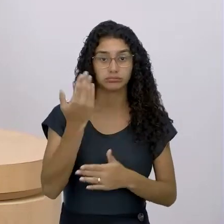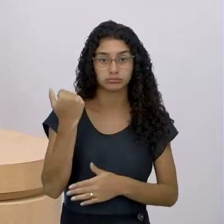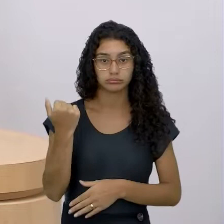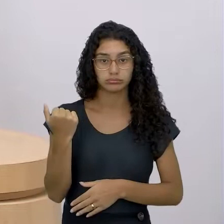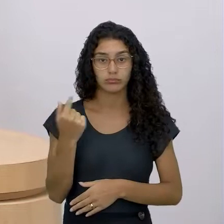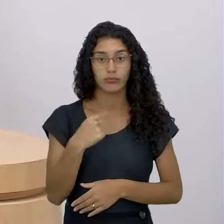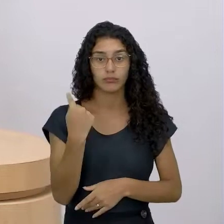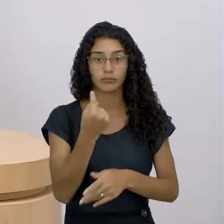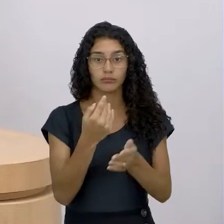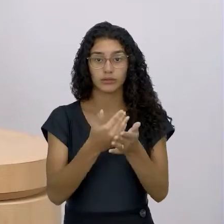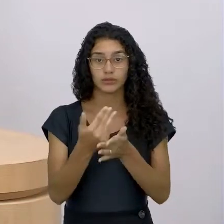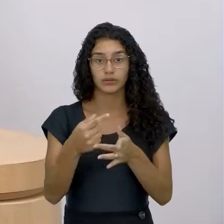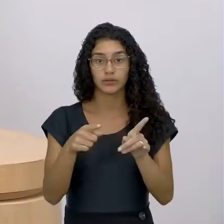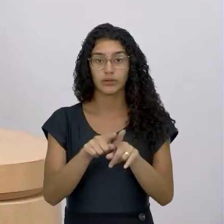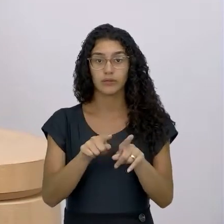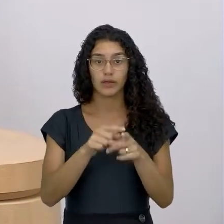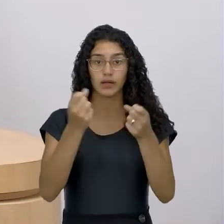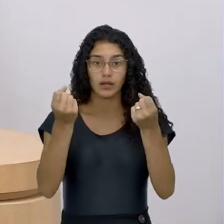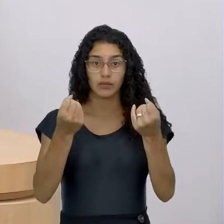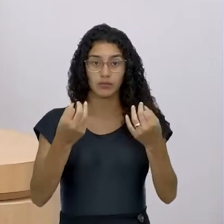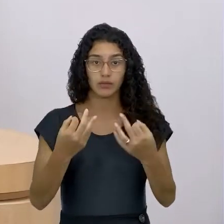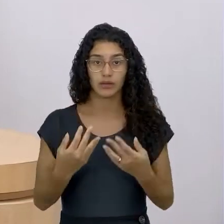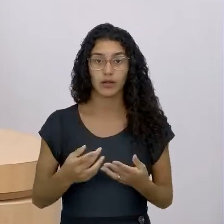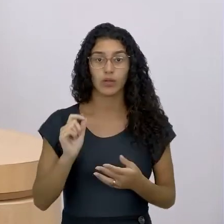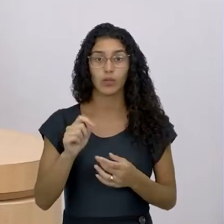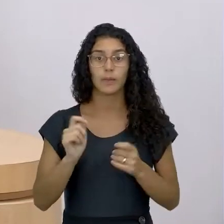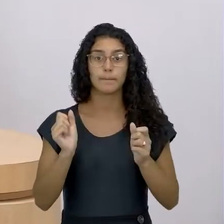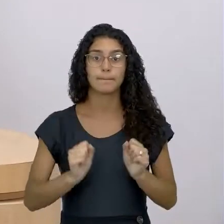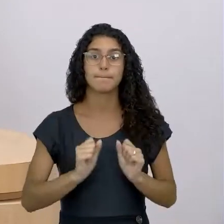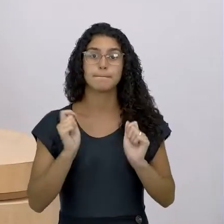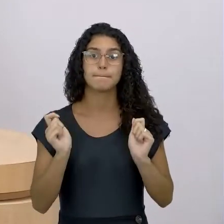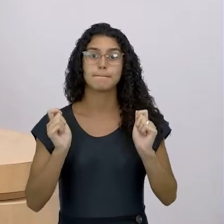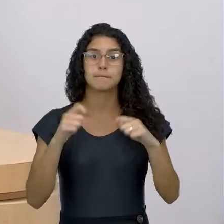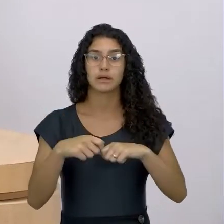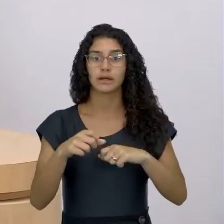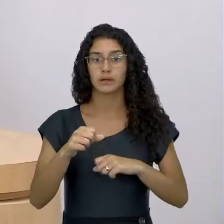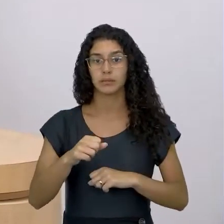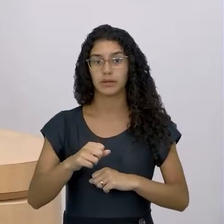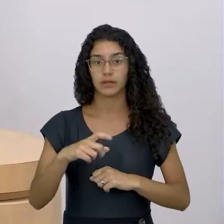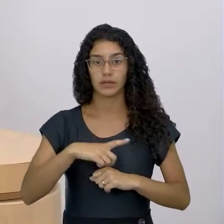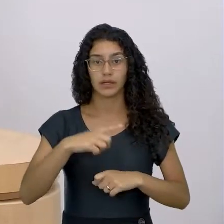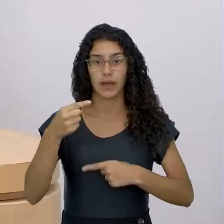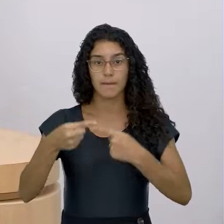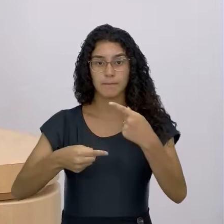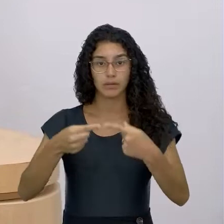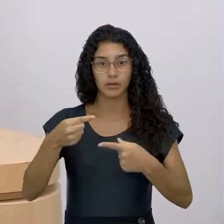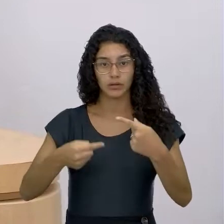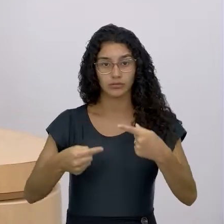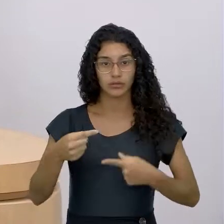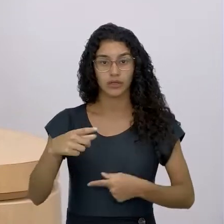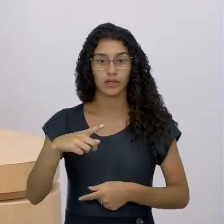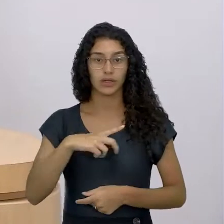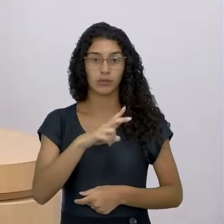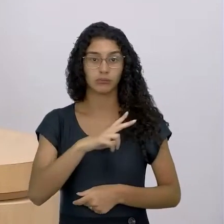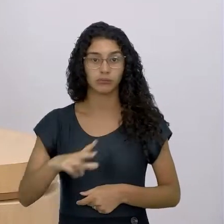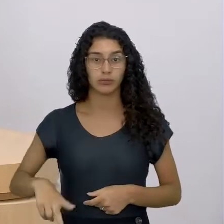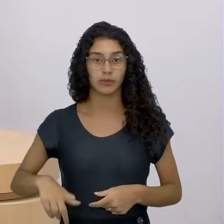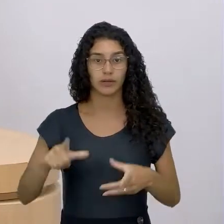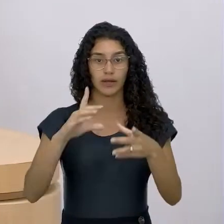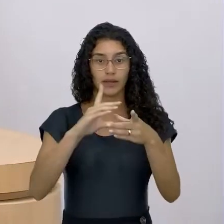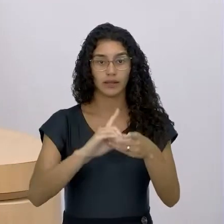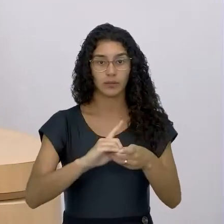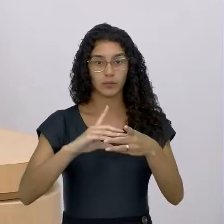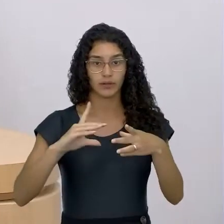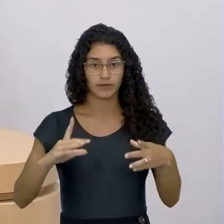nós iniciamos a falar justamente do que possibilita essas políticas públicas, que é a democracia.